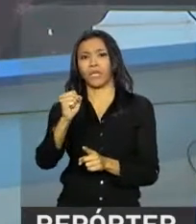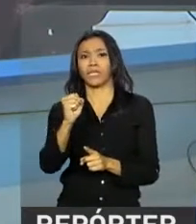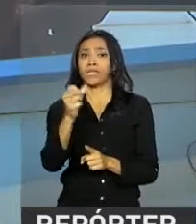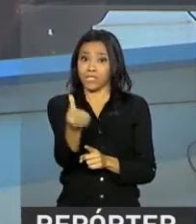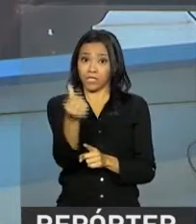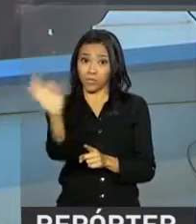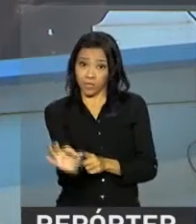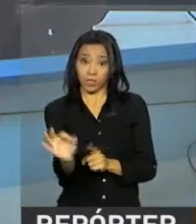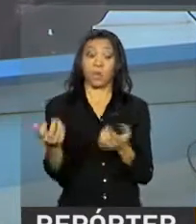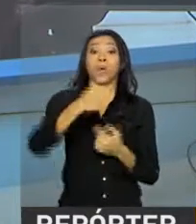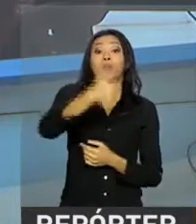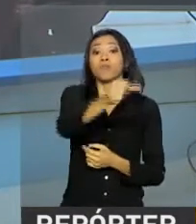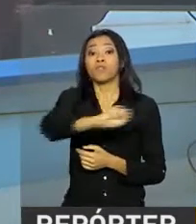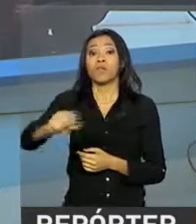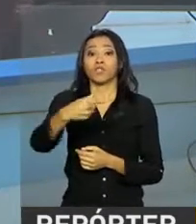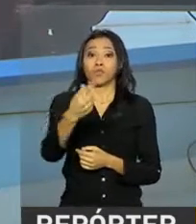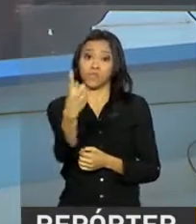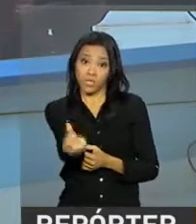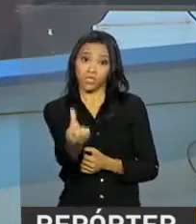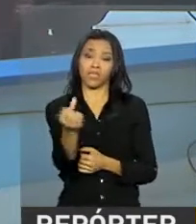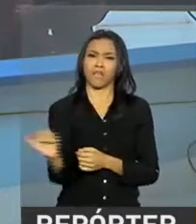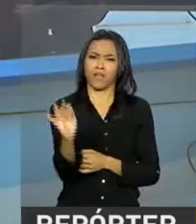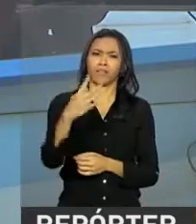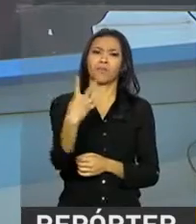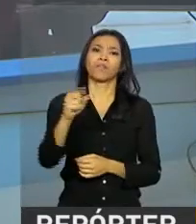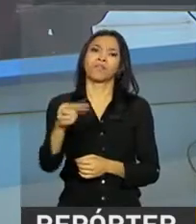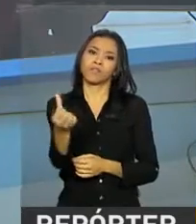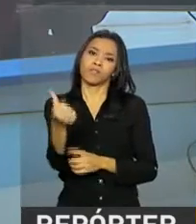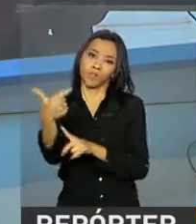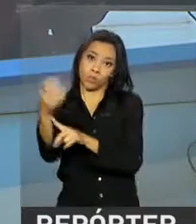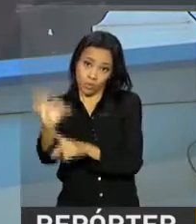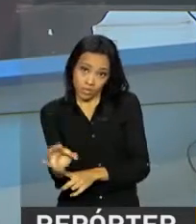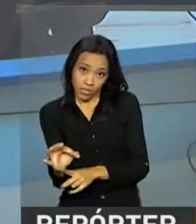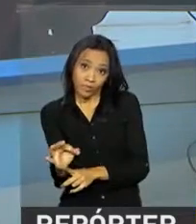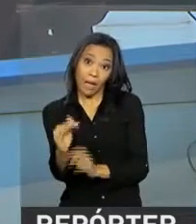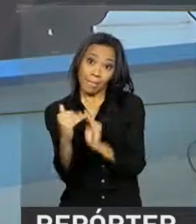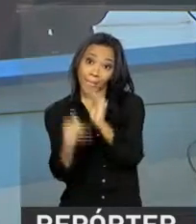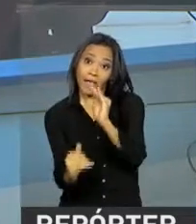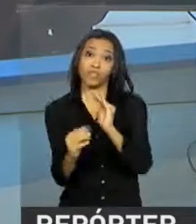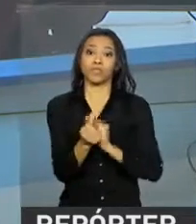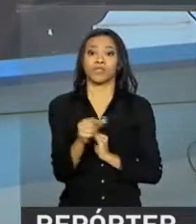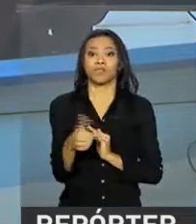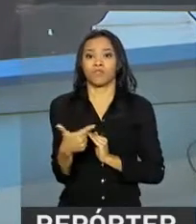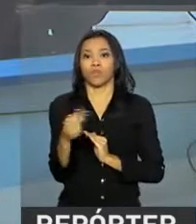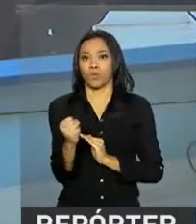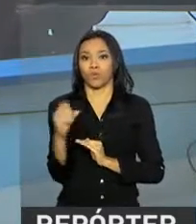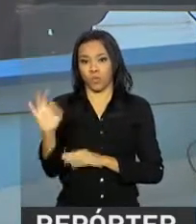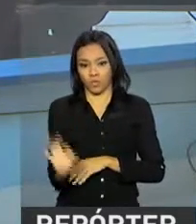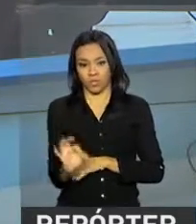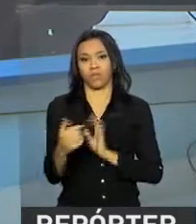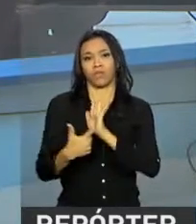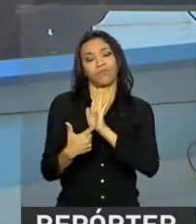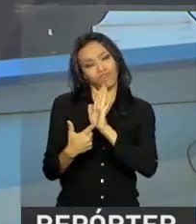primeiro semestre de 2016 a inflação ficou em 4,62 por cento abaixo dos 6,1 28% registrados